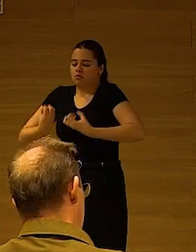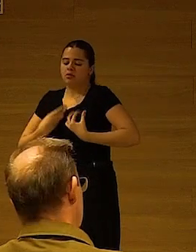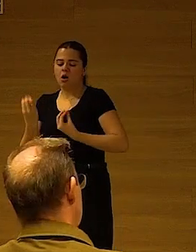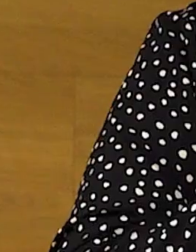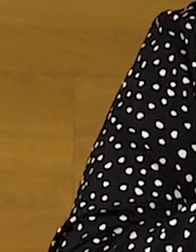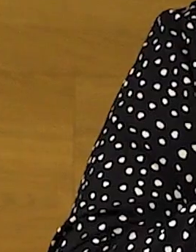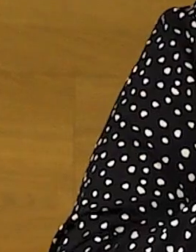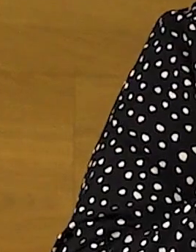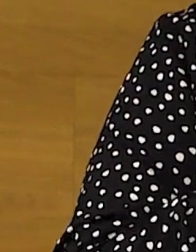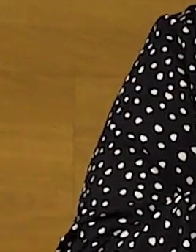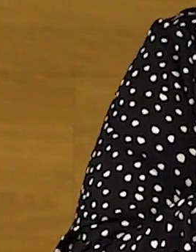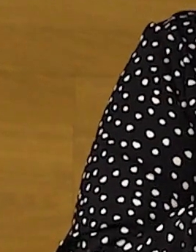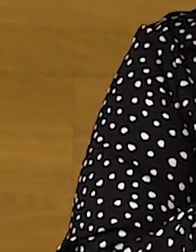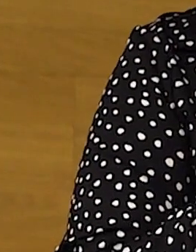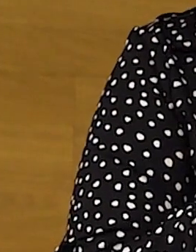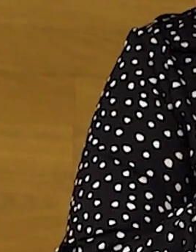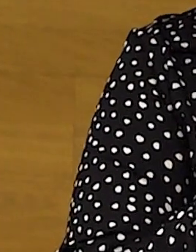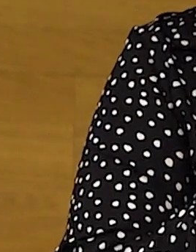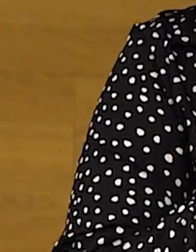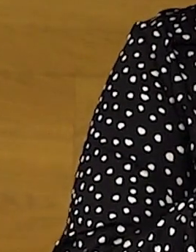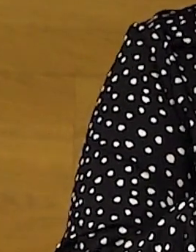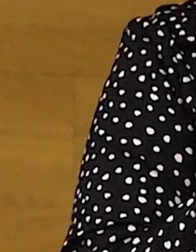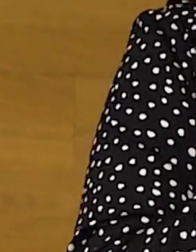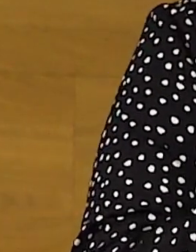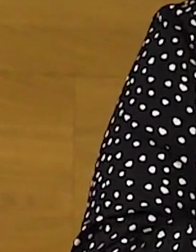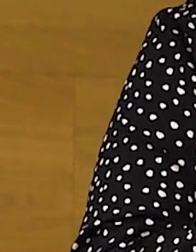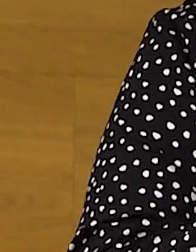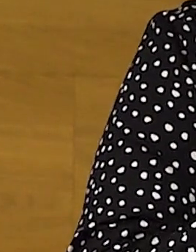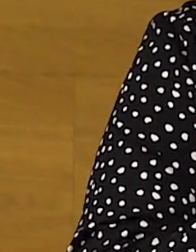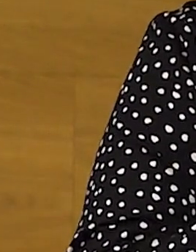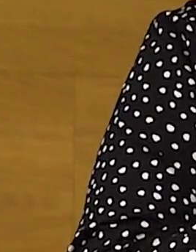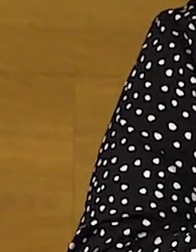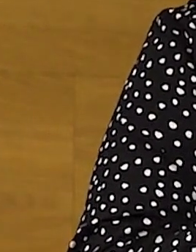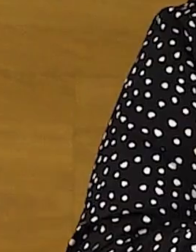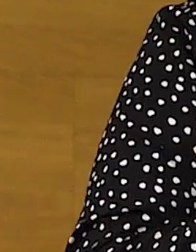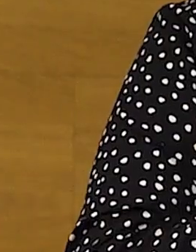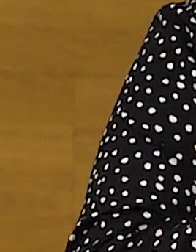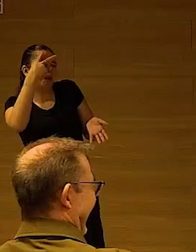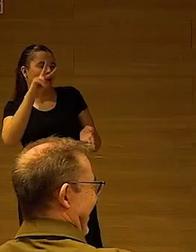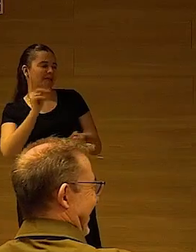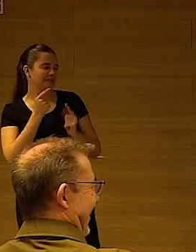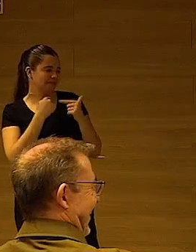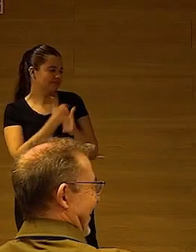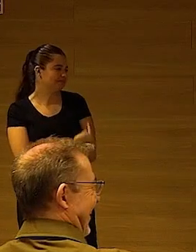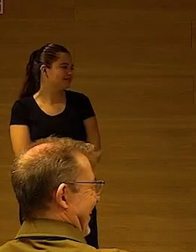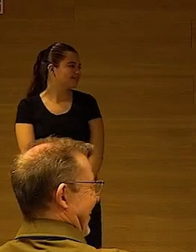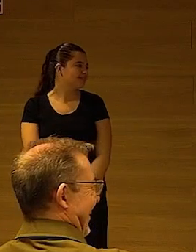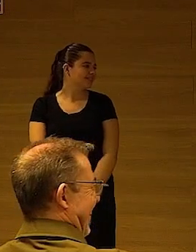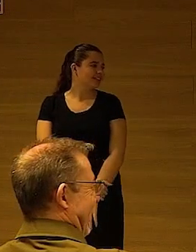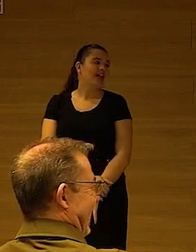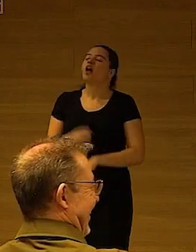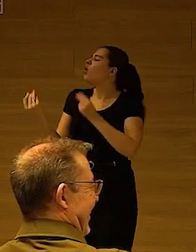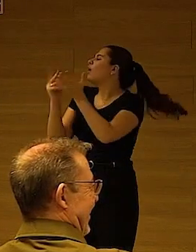leves, né, livros gostosos de ler. Mas qual que foi a sua pergunta mesmo? Desculpa. Se